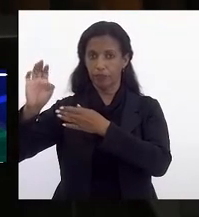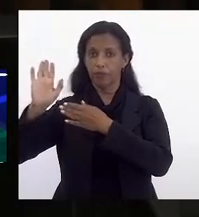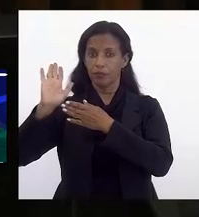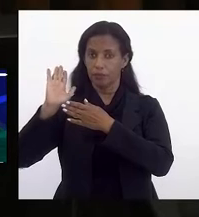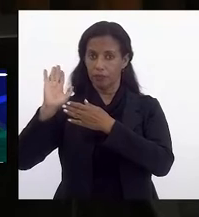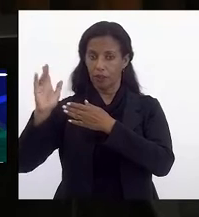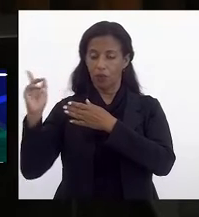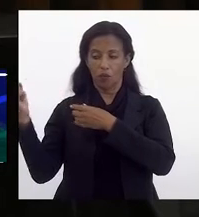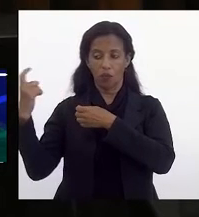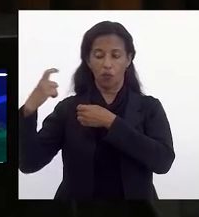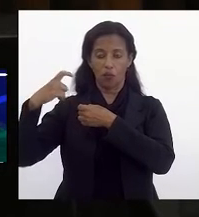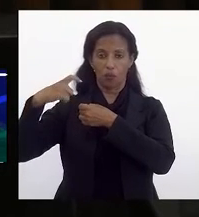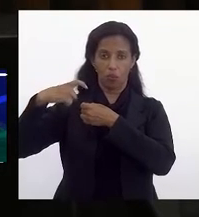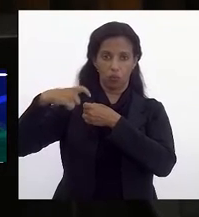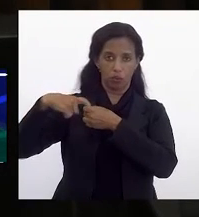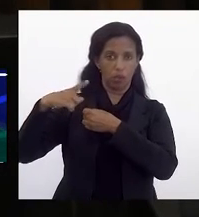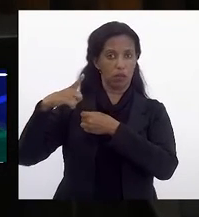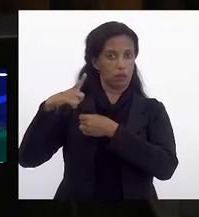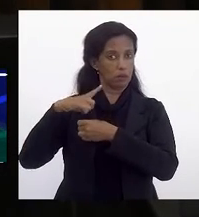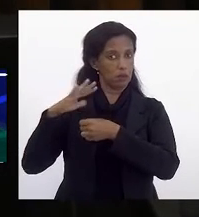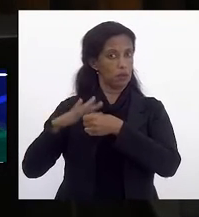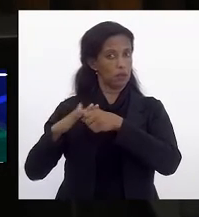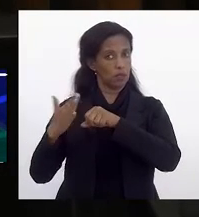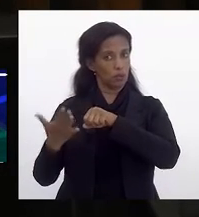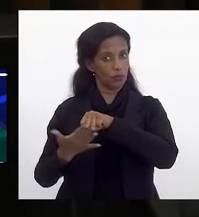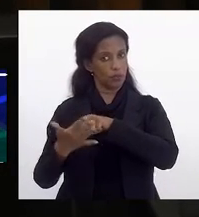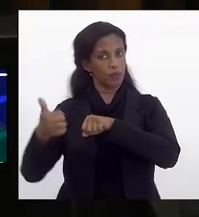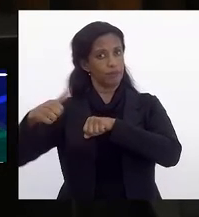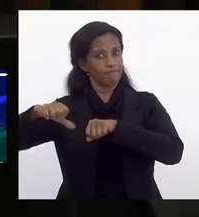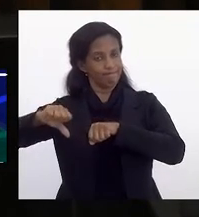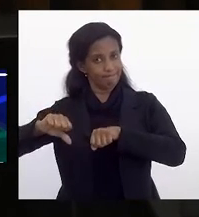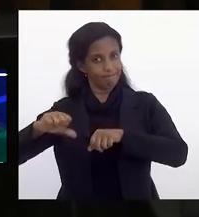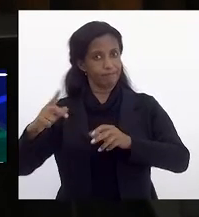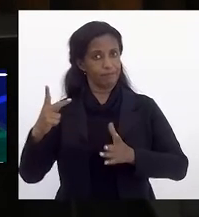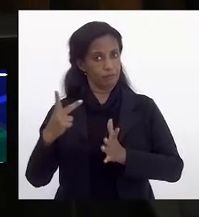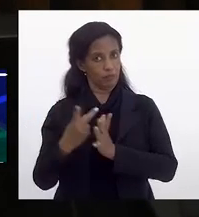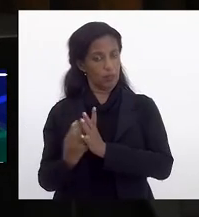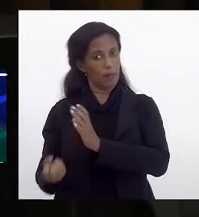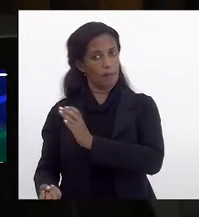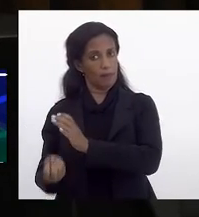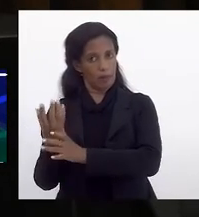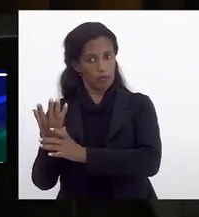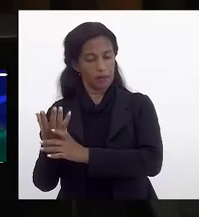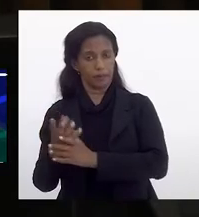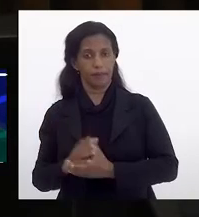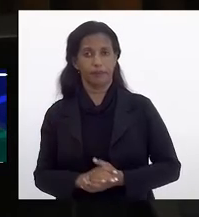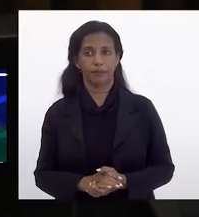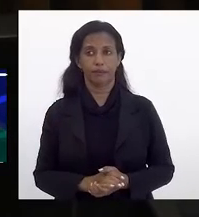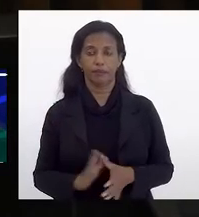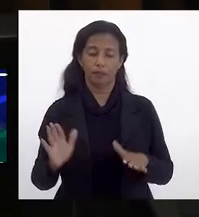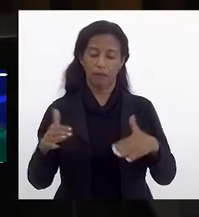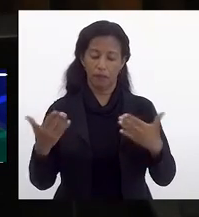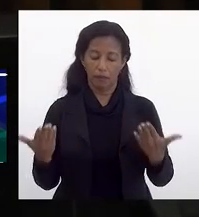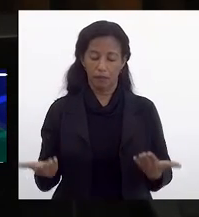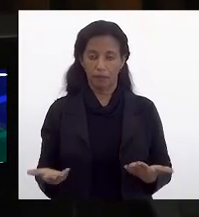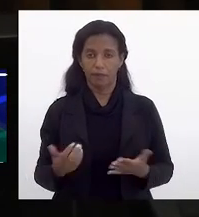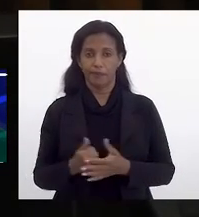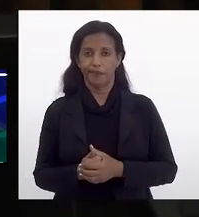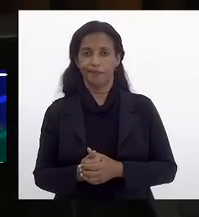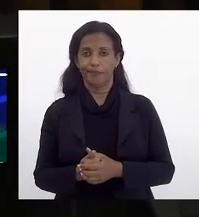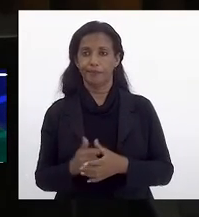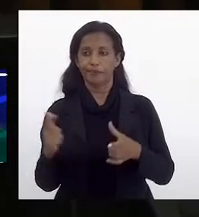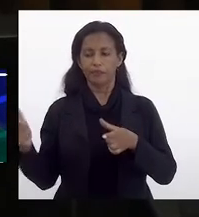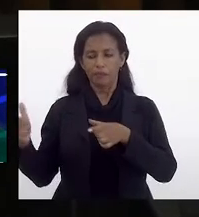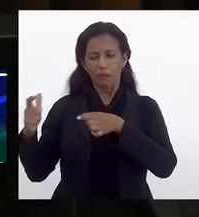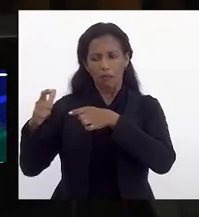havendo reincidência da Covid-19. Claro, com